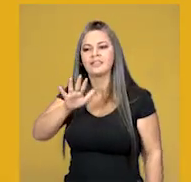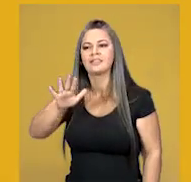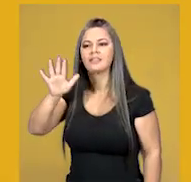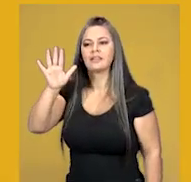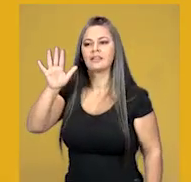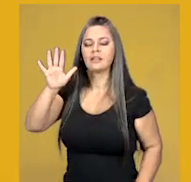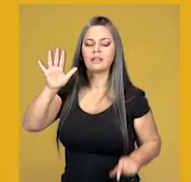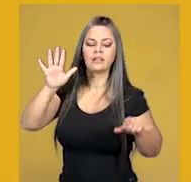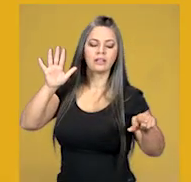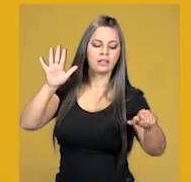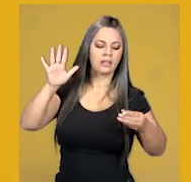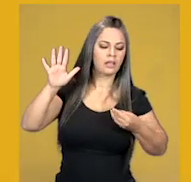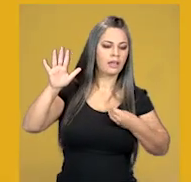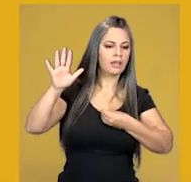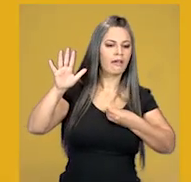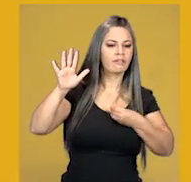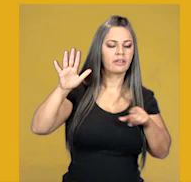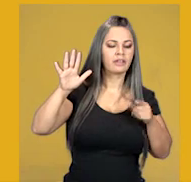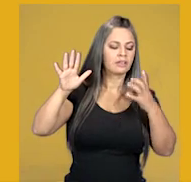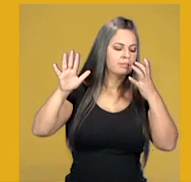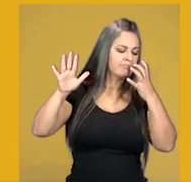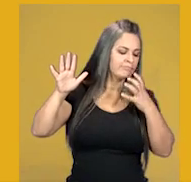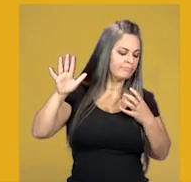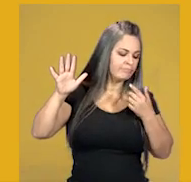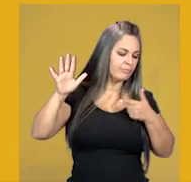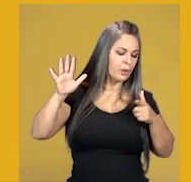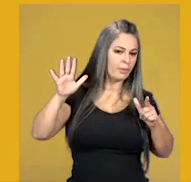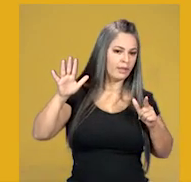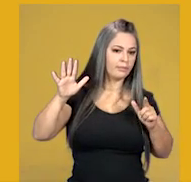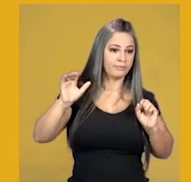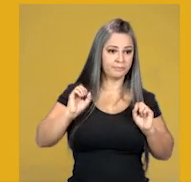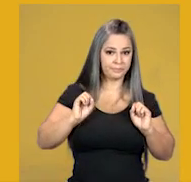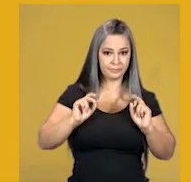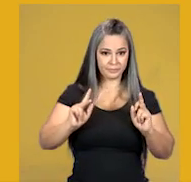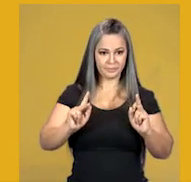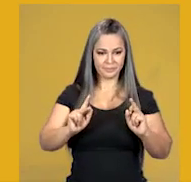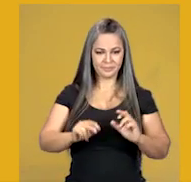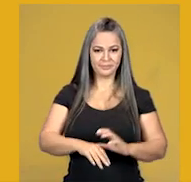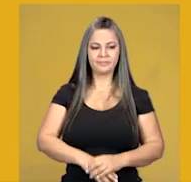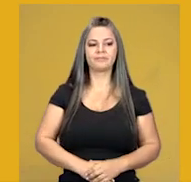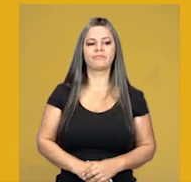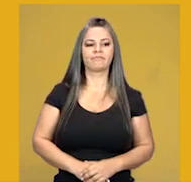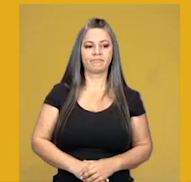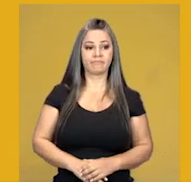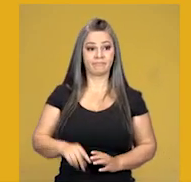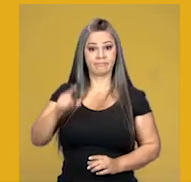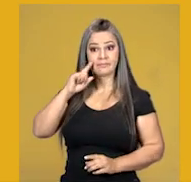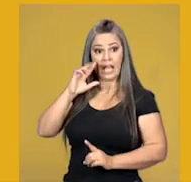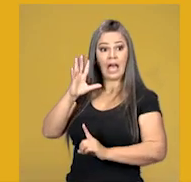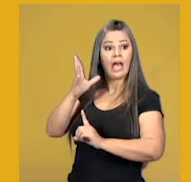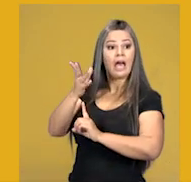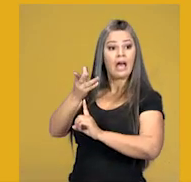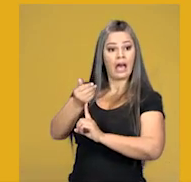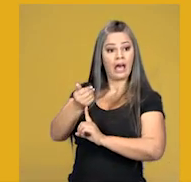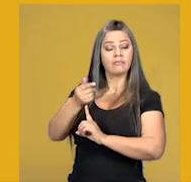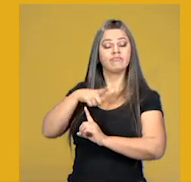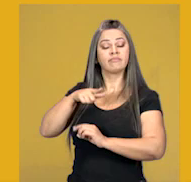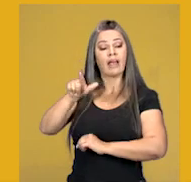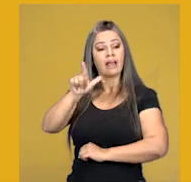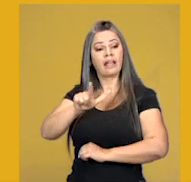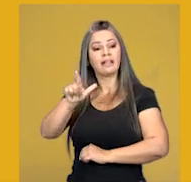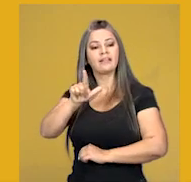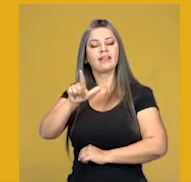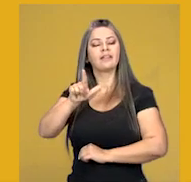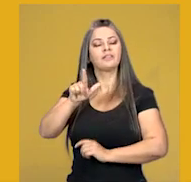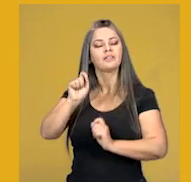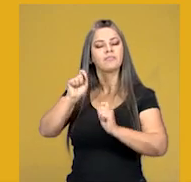sonhar. Todo mundo sonha, tem planos, tem projetos. Provoca a nossa reflexão. Quando você lê um texto que leva você